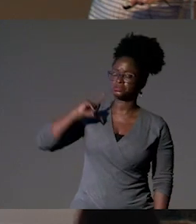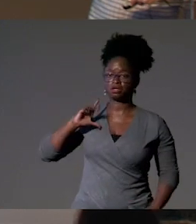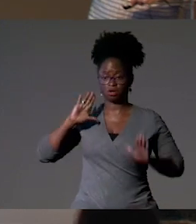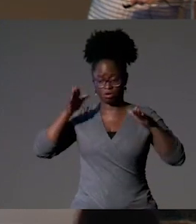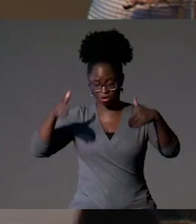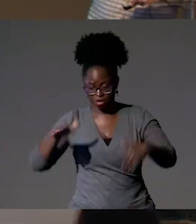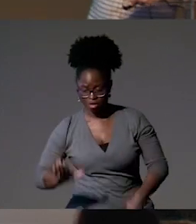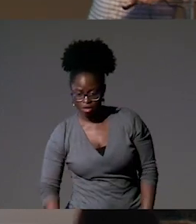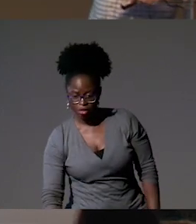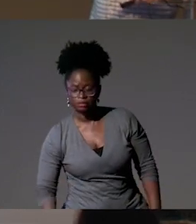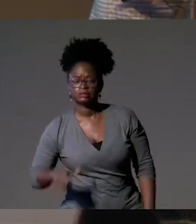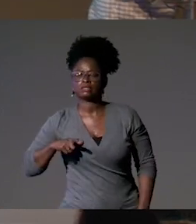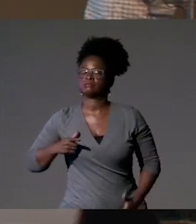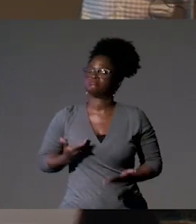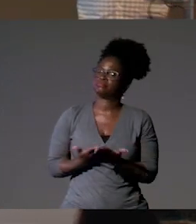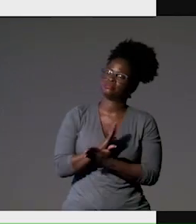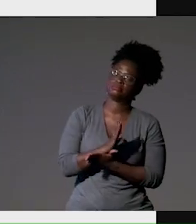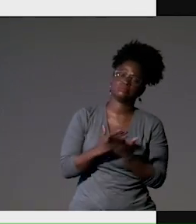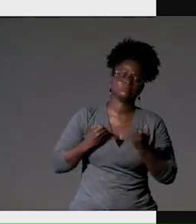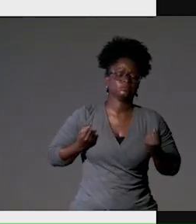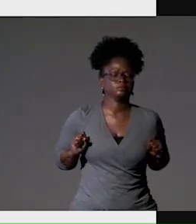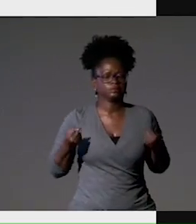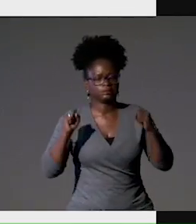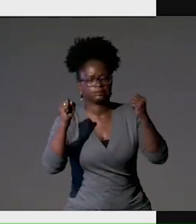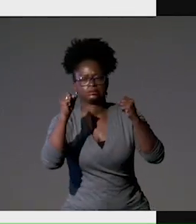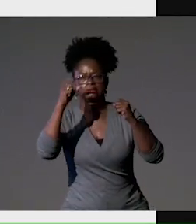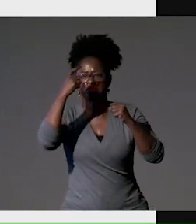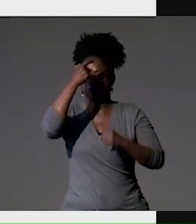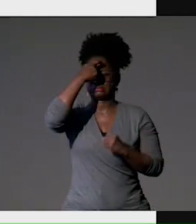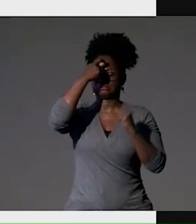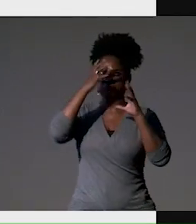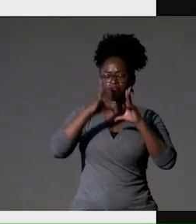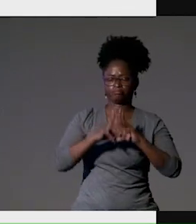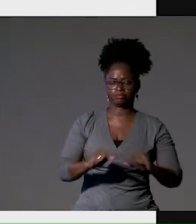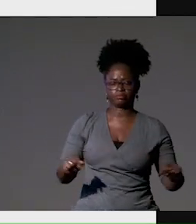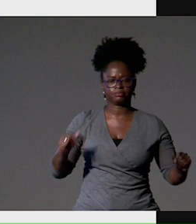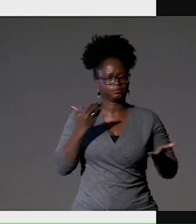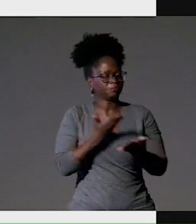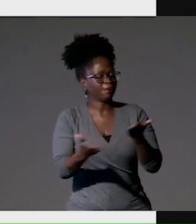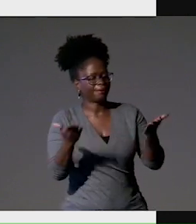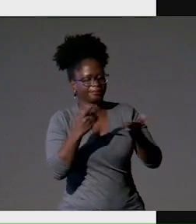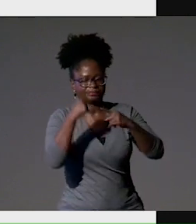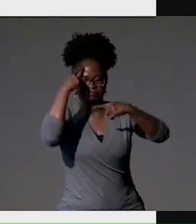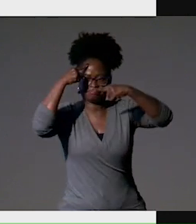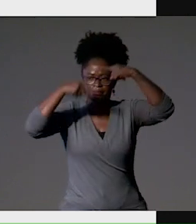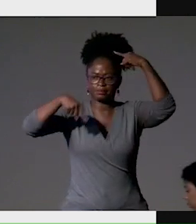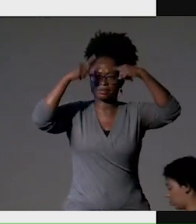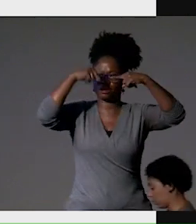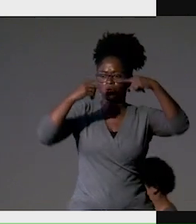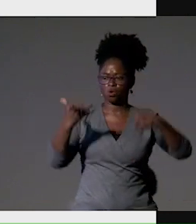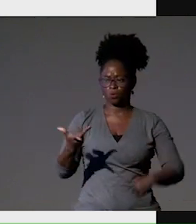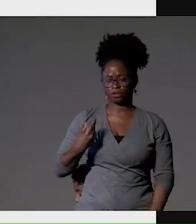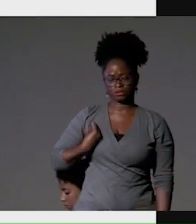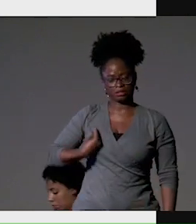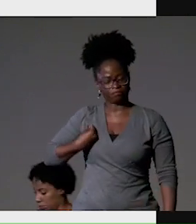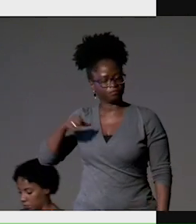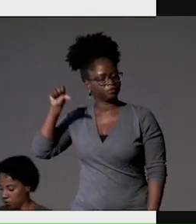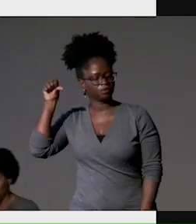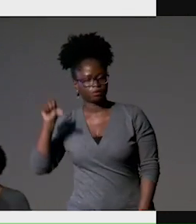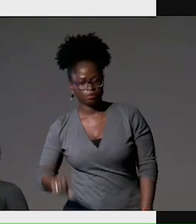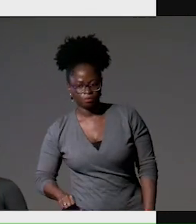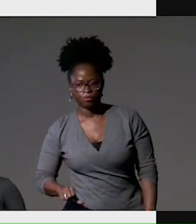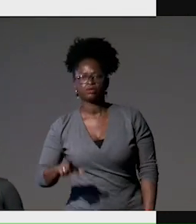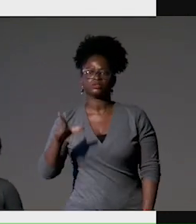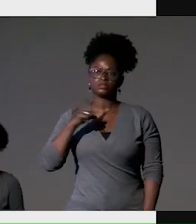crianças, vai ficando mais irritada, vai tendo piora de memória, vai tendo uma qualidade de vida significativamente pior, aumenta a